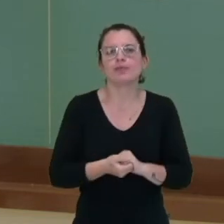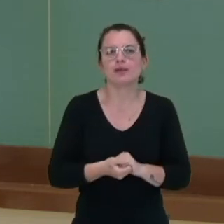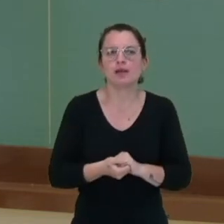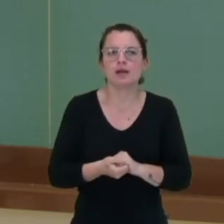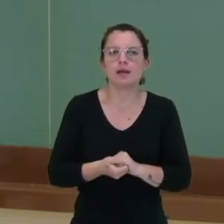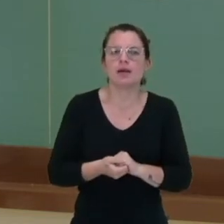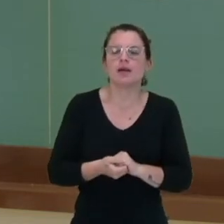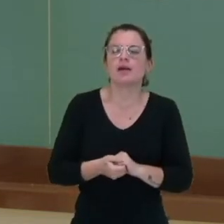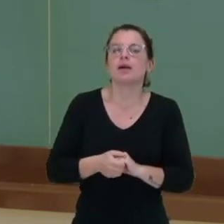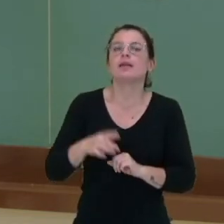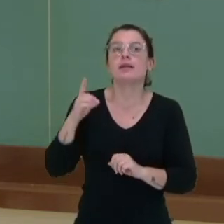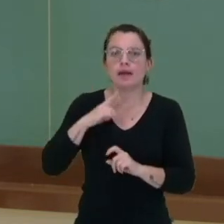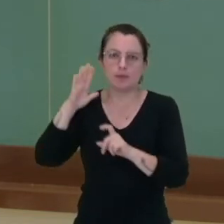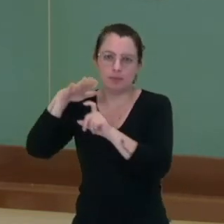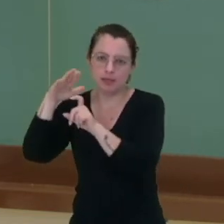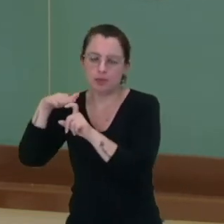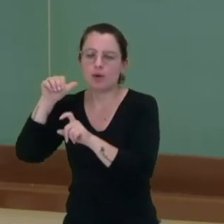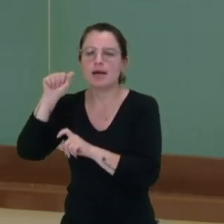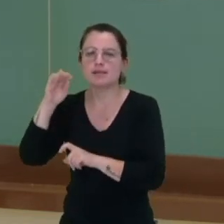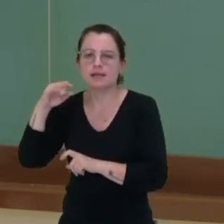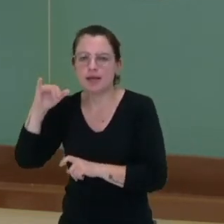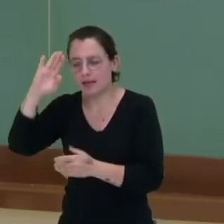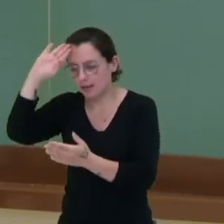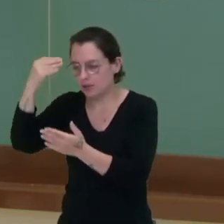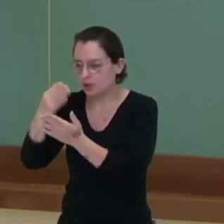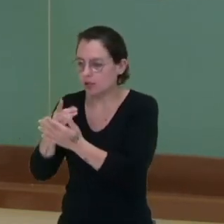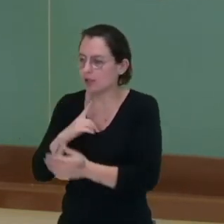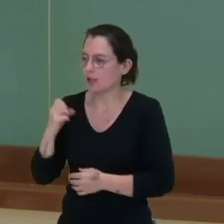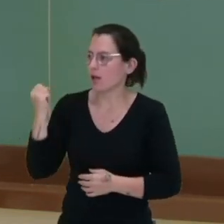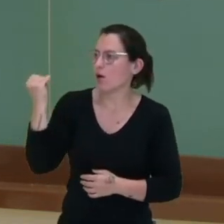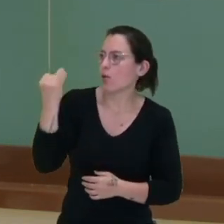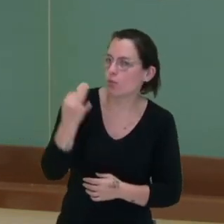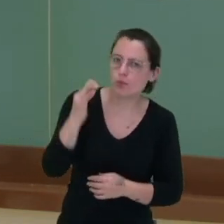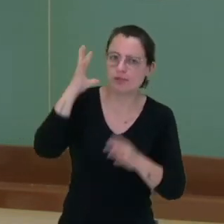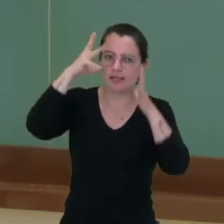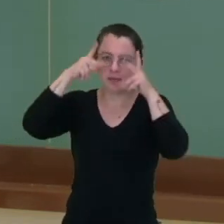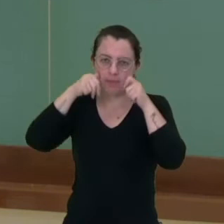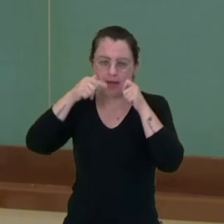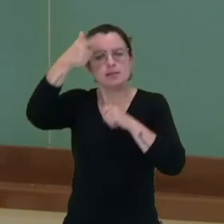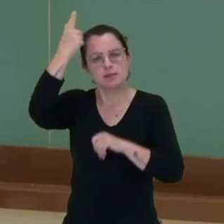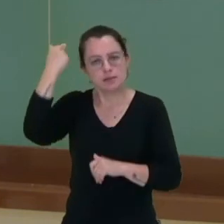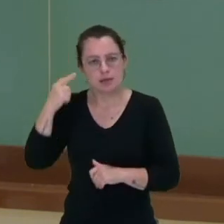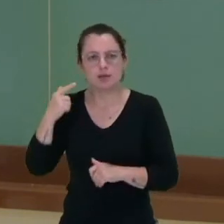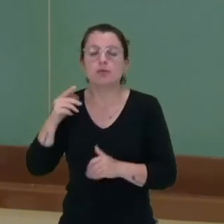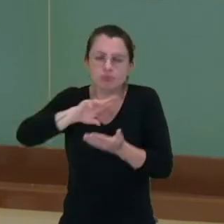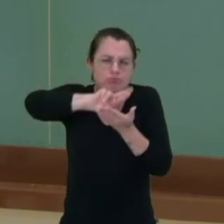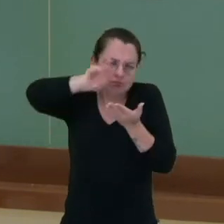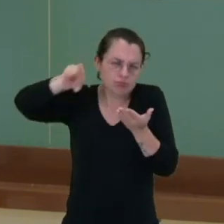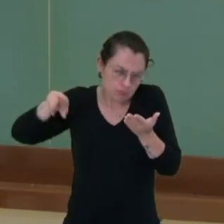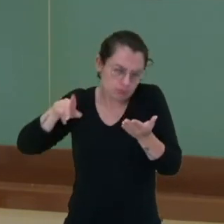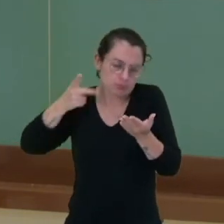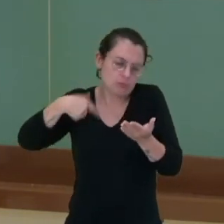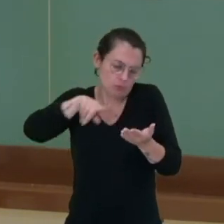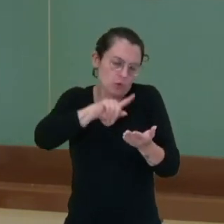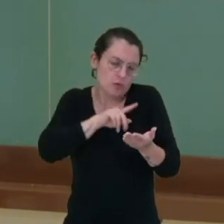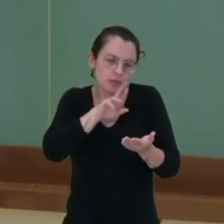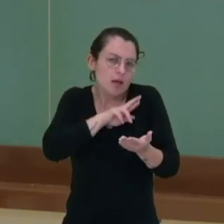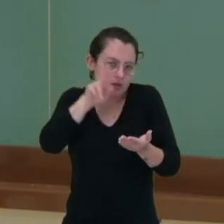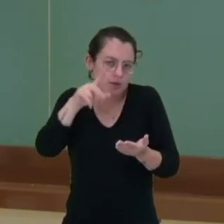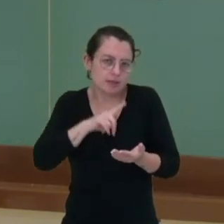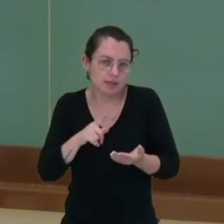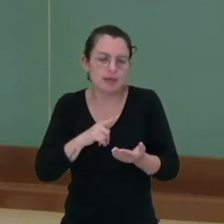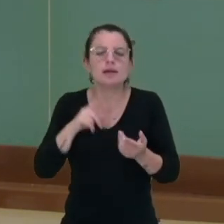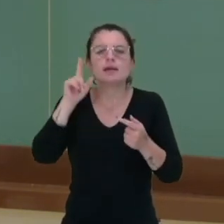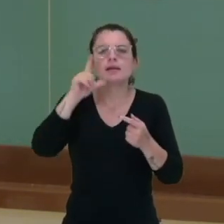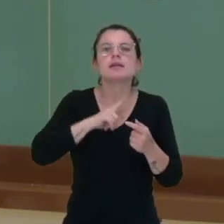mito asteca, outros são sagrados na cosmovisão egípcia, que é a partir dessa relação que a gente tem entre a natureza e